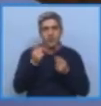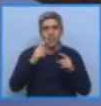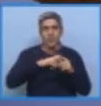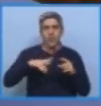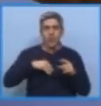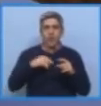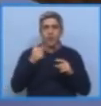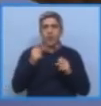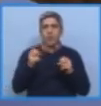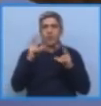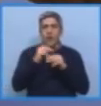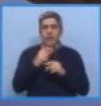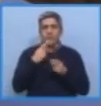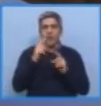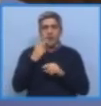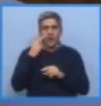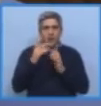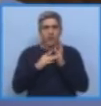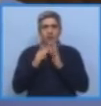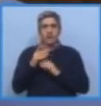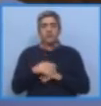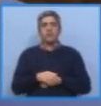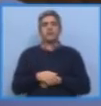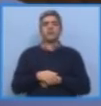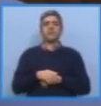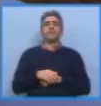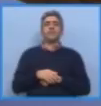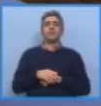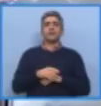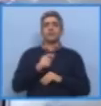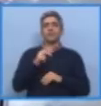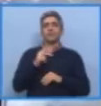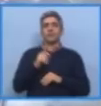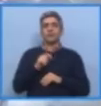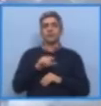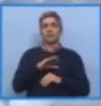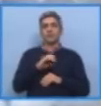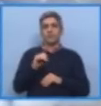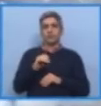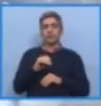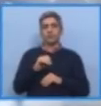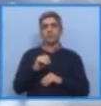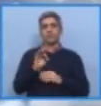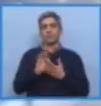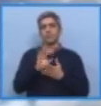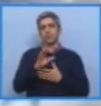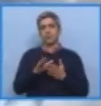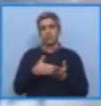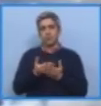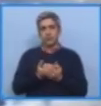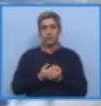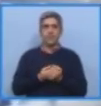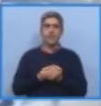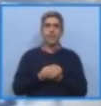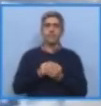mundo esta boa nova da ressurreição de Cristo. Aquilo que o Evangelho, nomeadamente, nos sugere e nos propõe